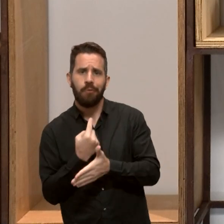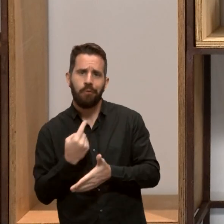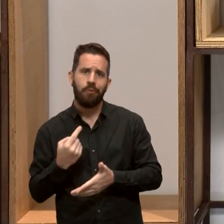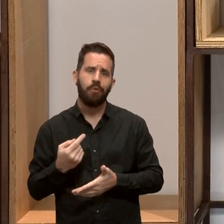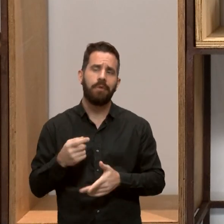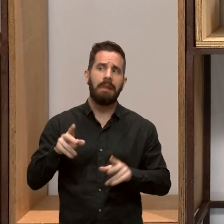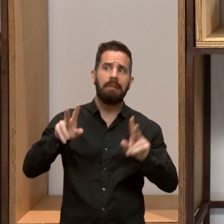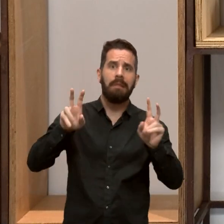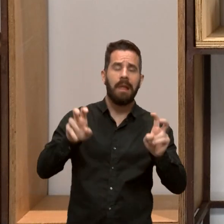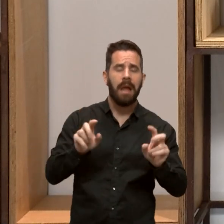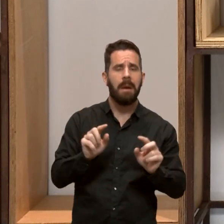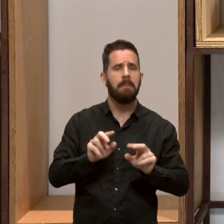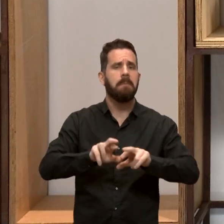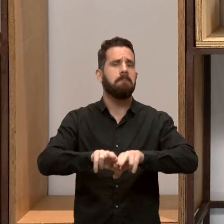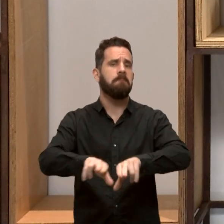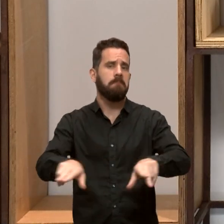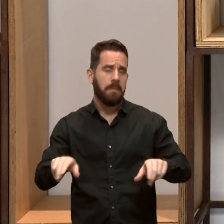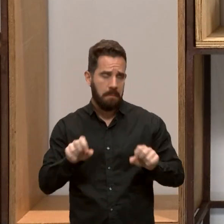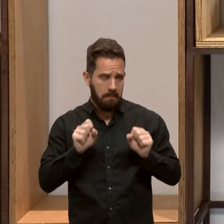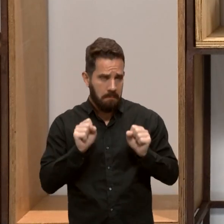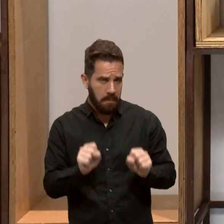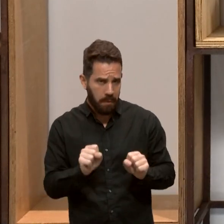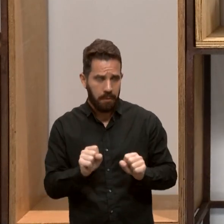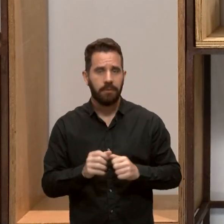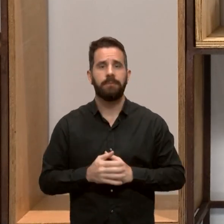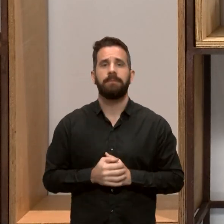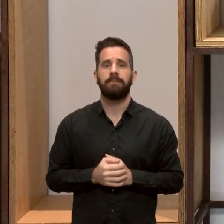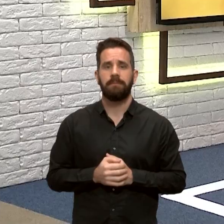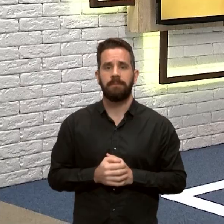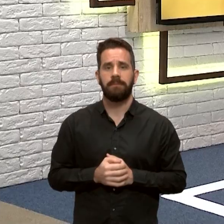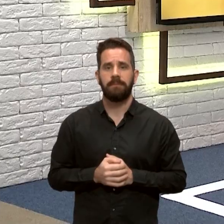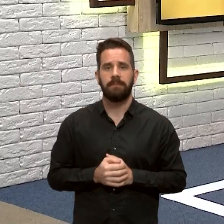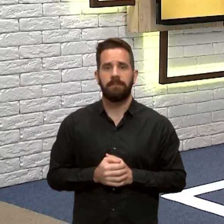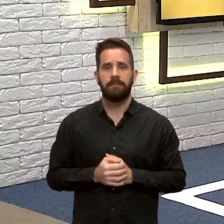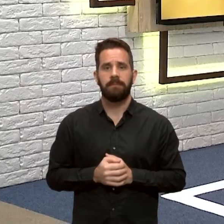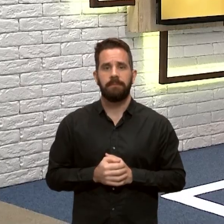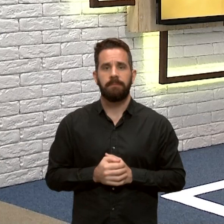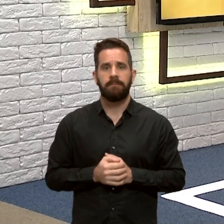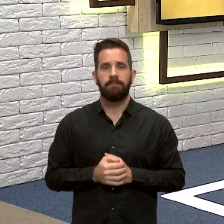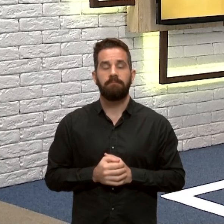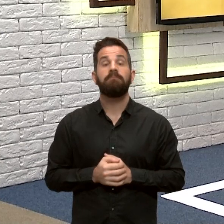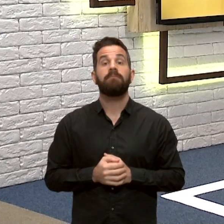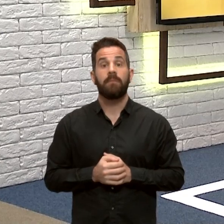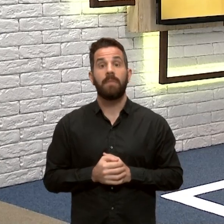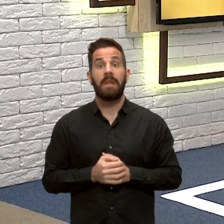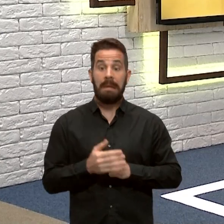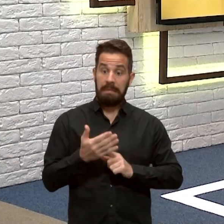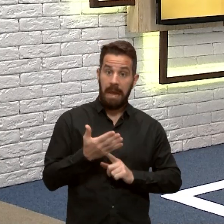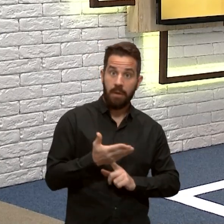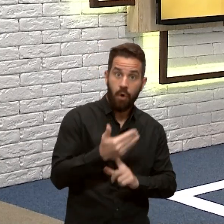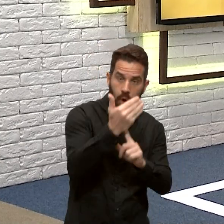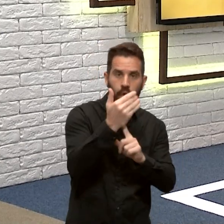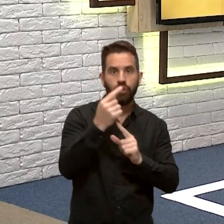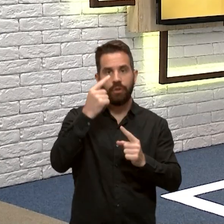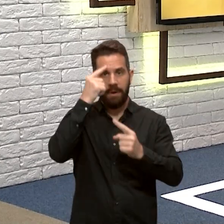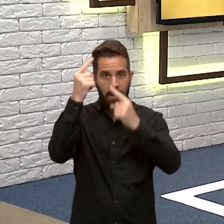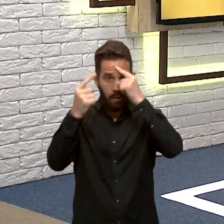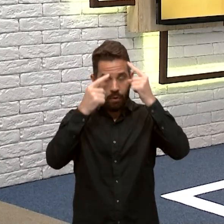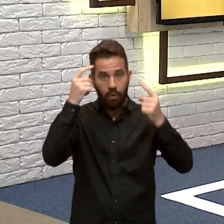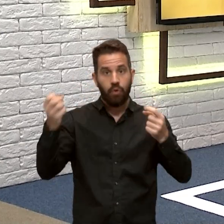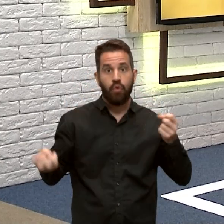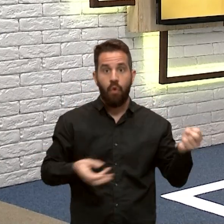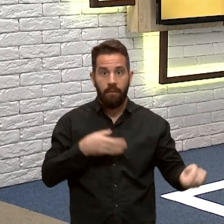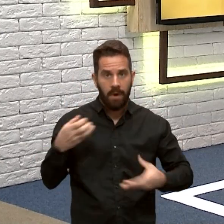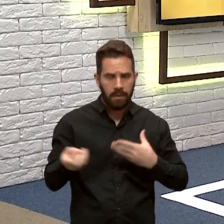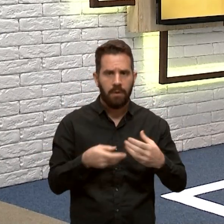gente falasse aqui no Mundo UFG. A tecnologia e inovação podem